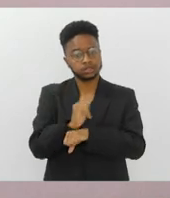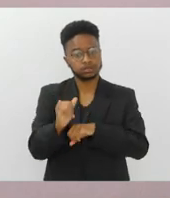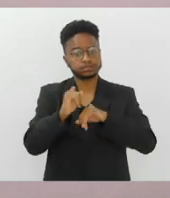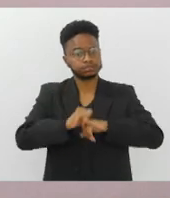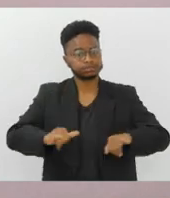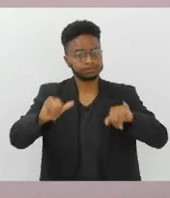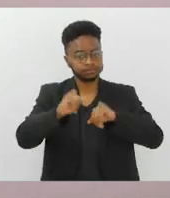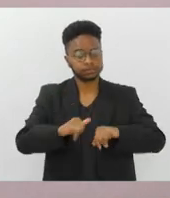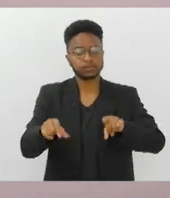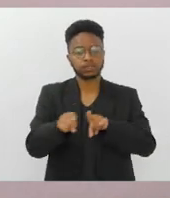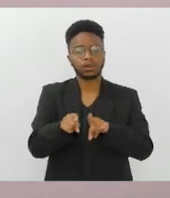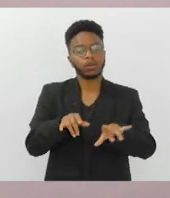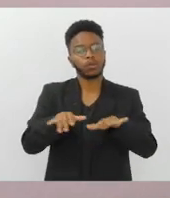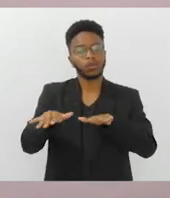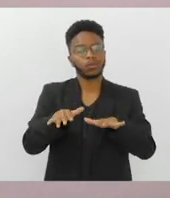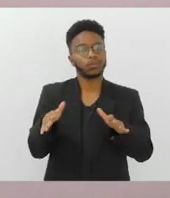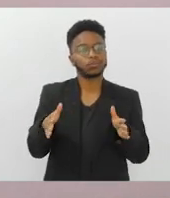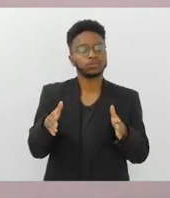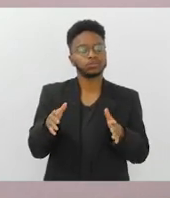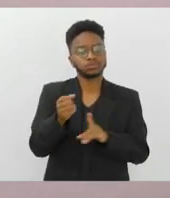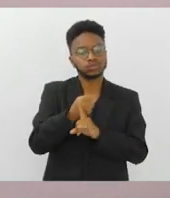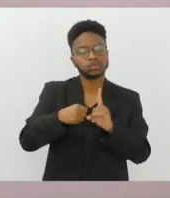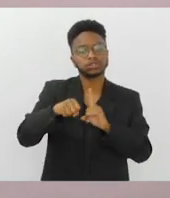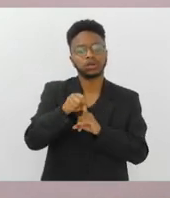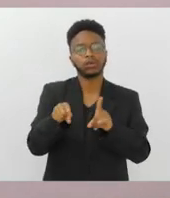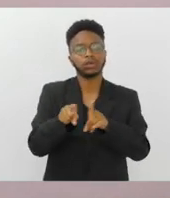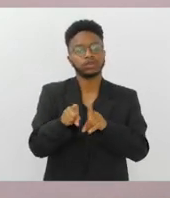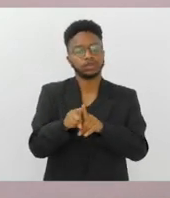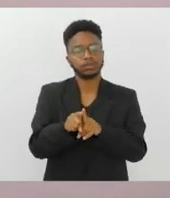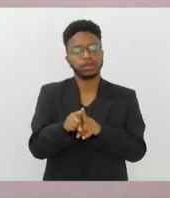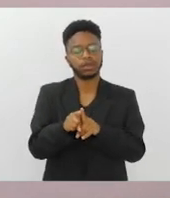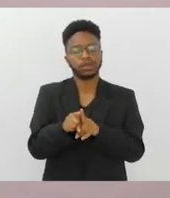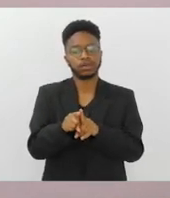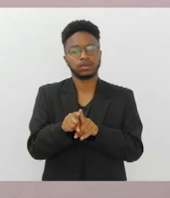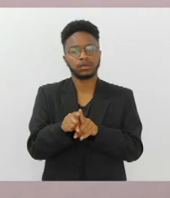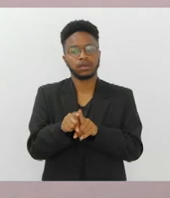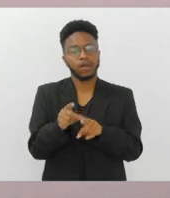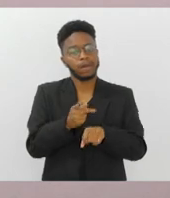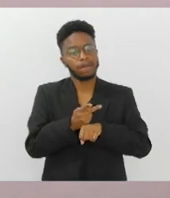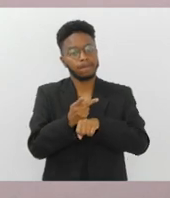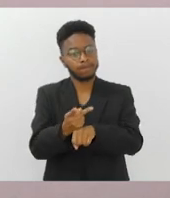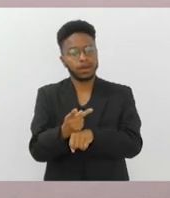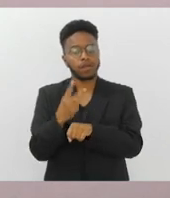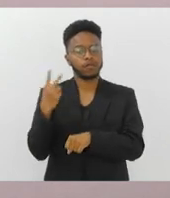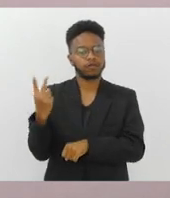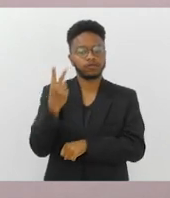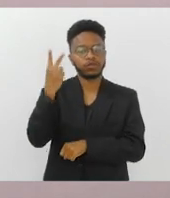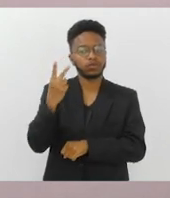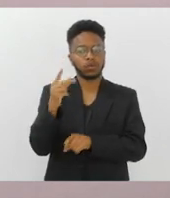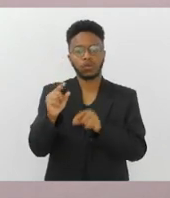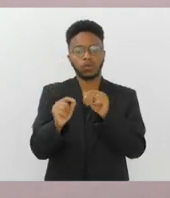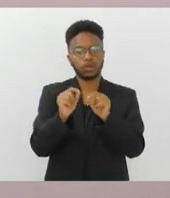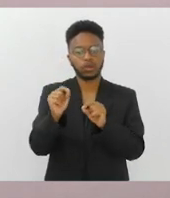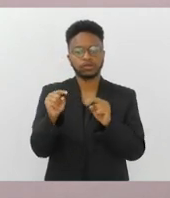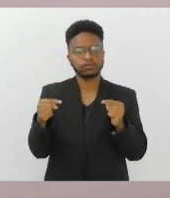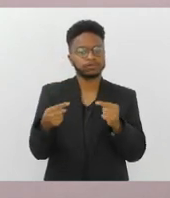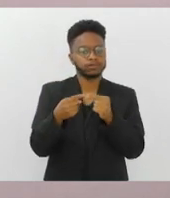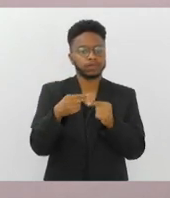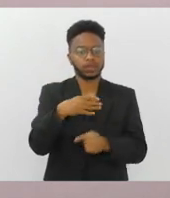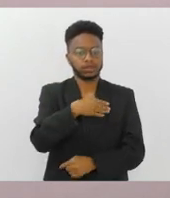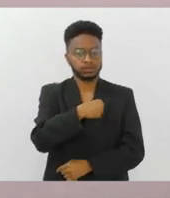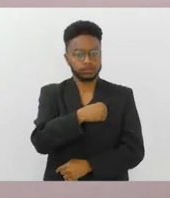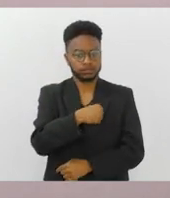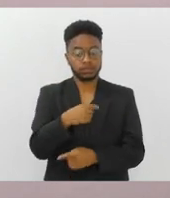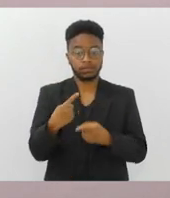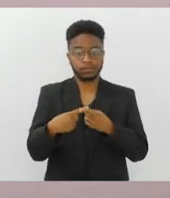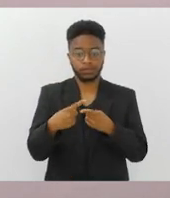divulgação, mobilização social e também reconhecimento e premiação relativas ao aleitamento materno, né? A